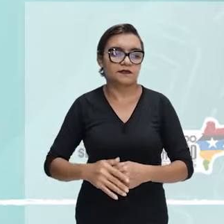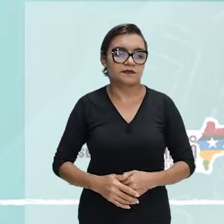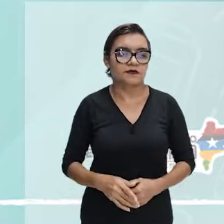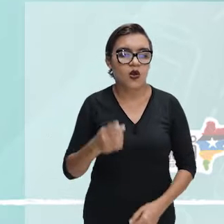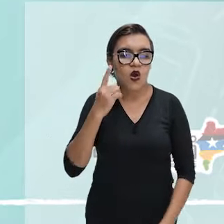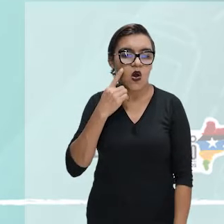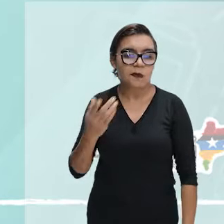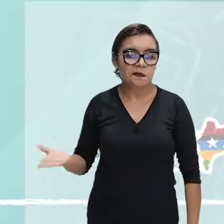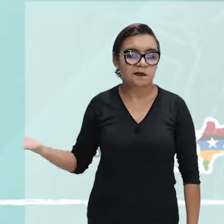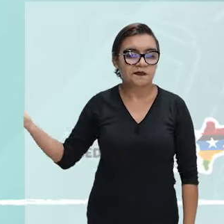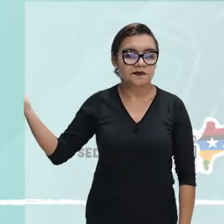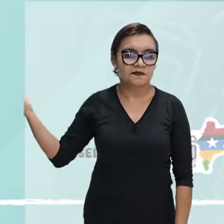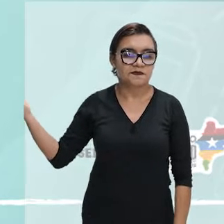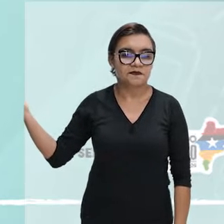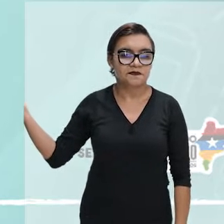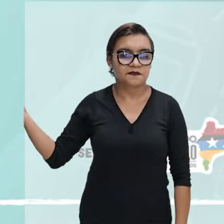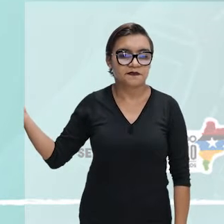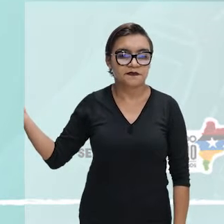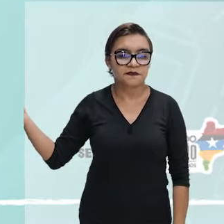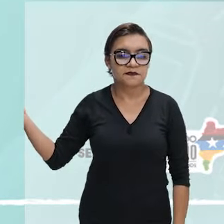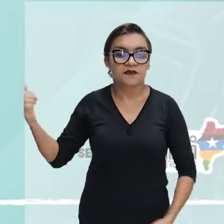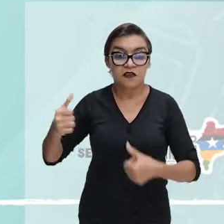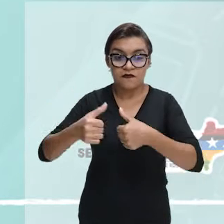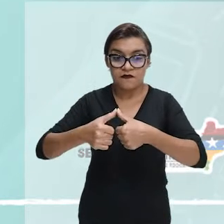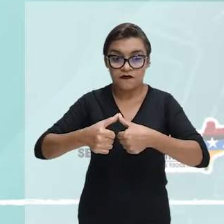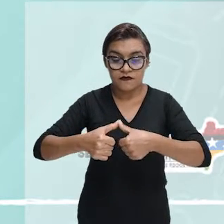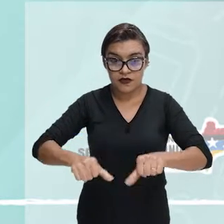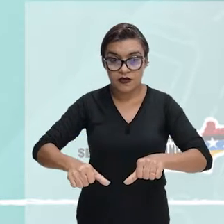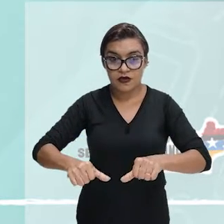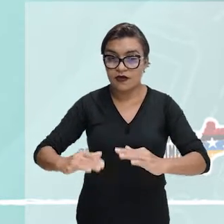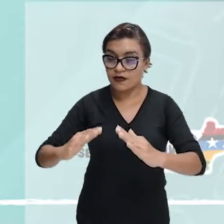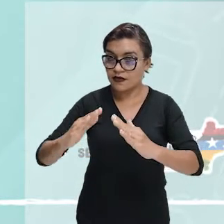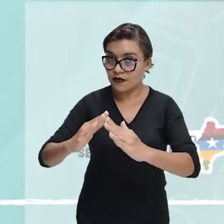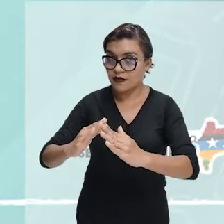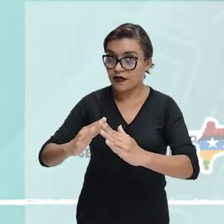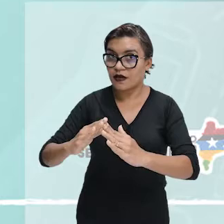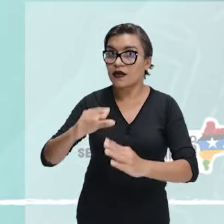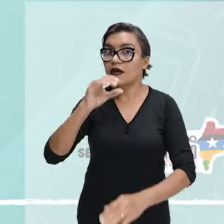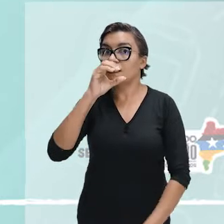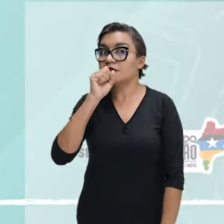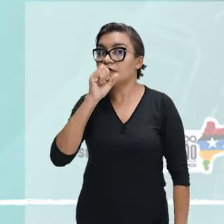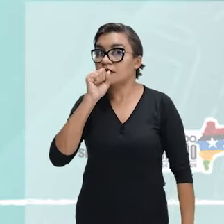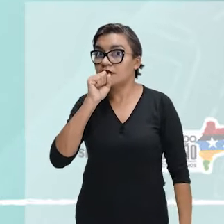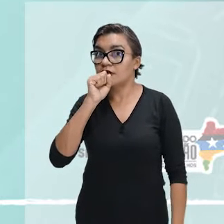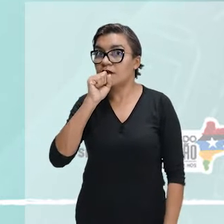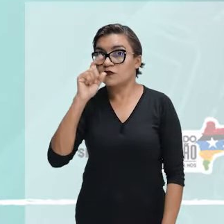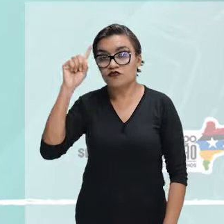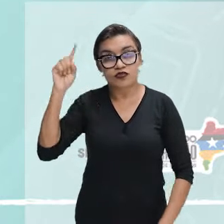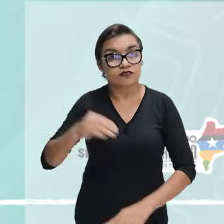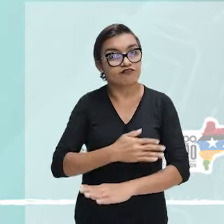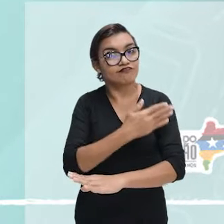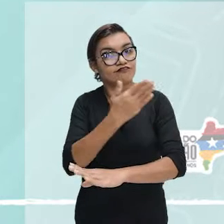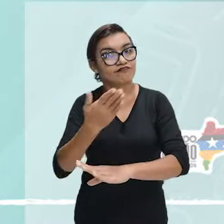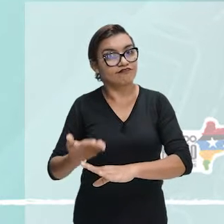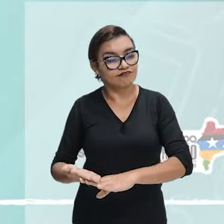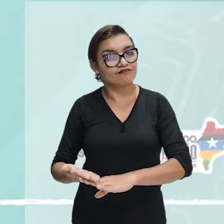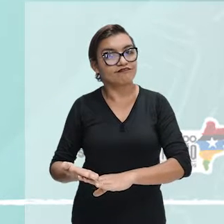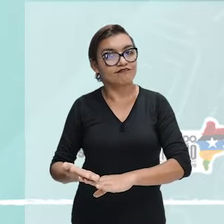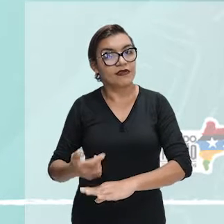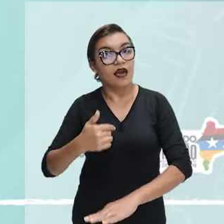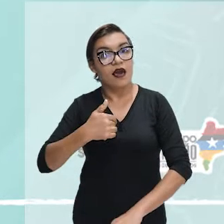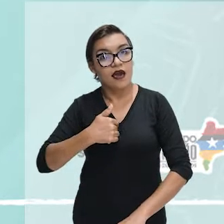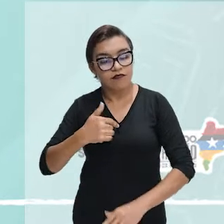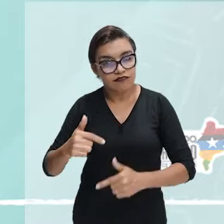em casa el sábado. Fiquei em casa no sábado. Eu mesma pratiquei a ação,